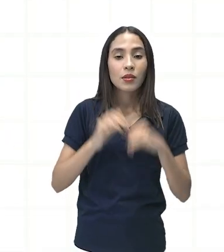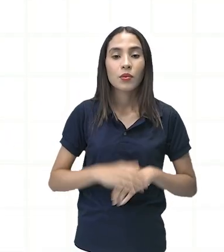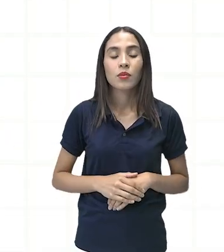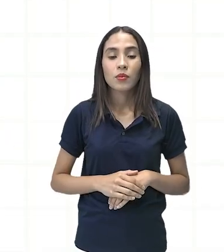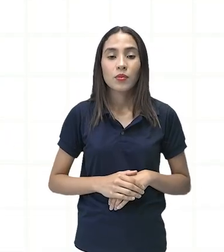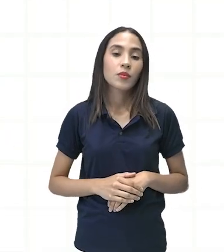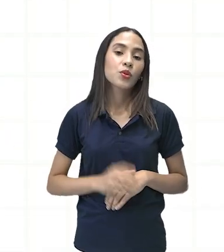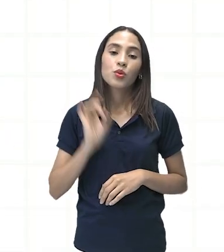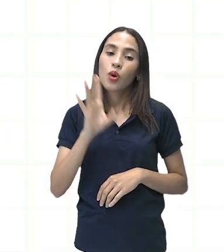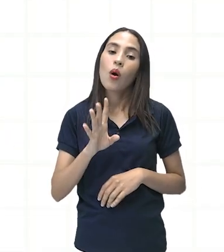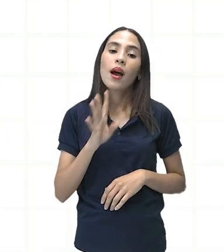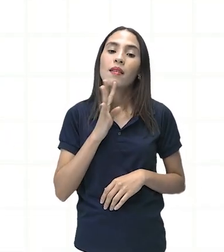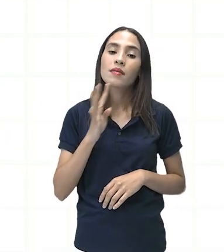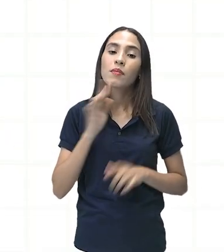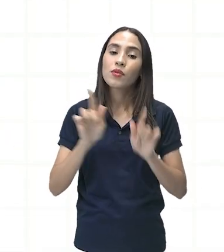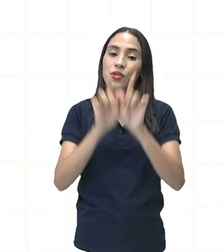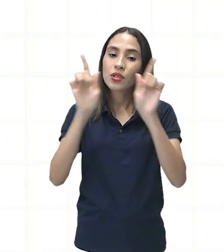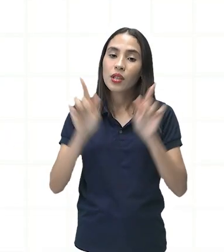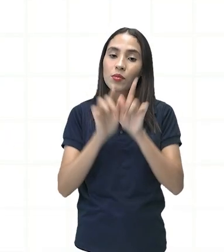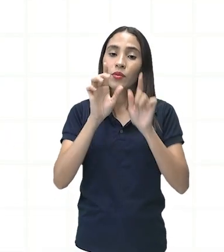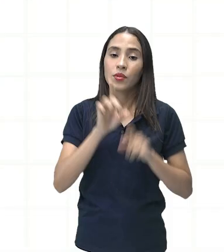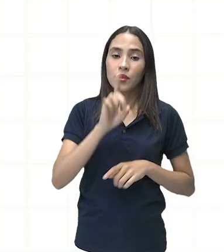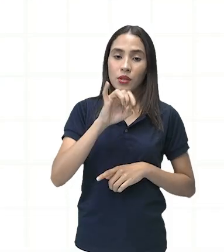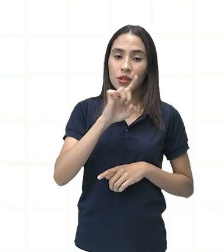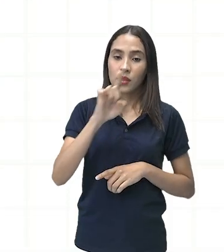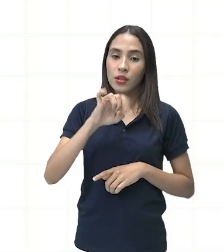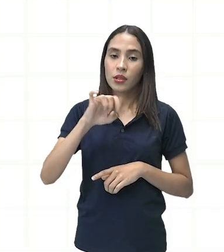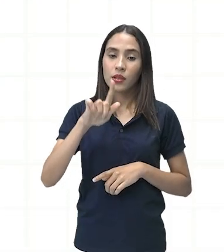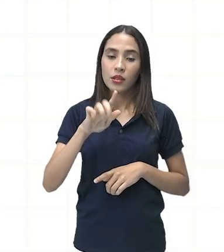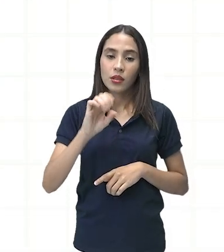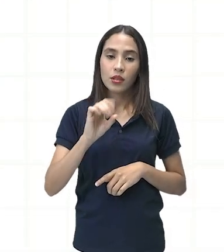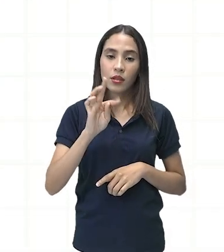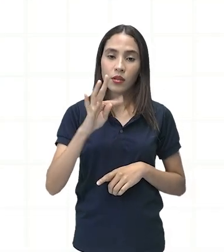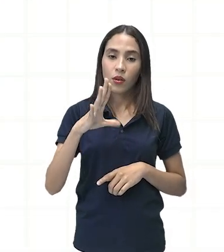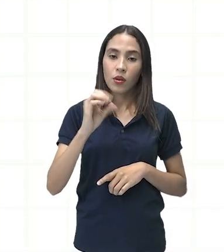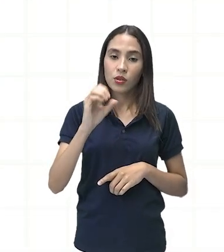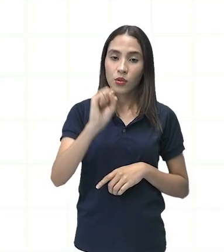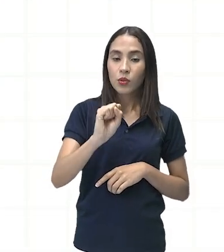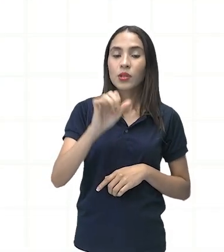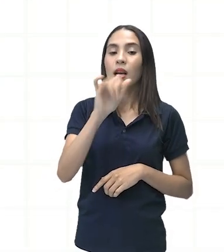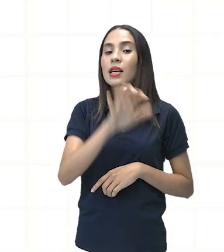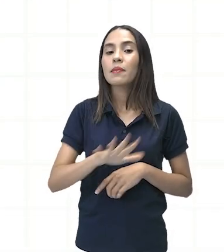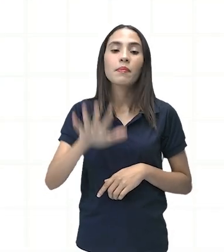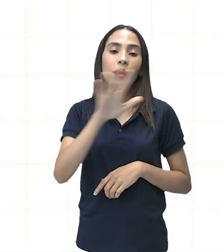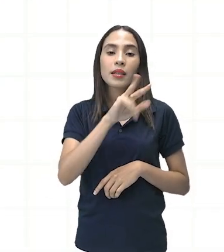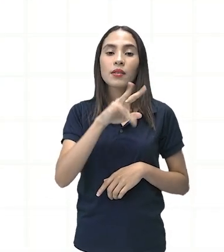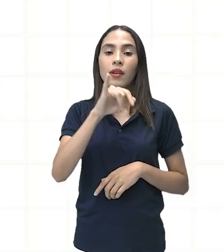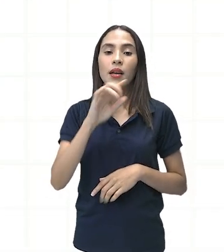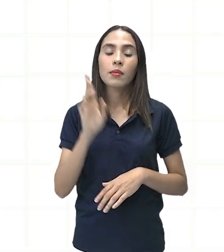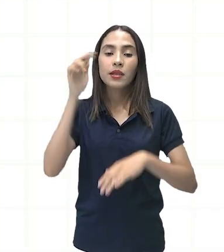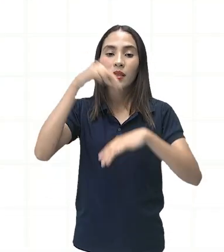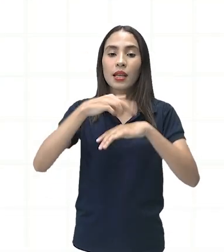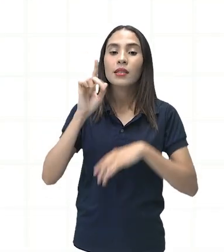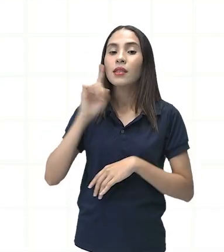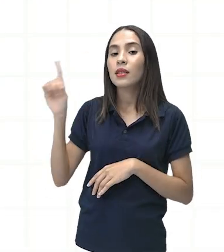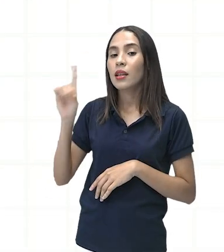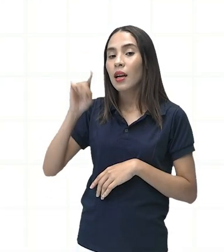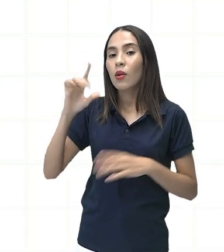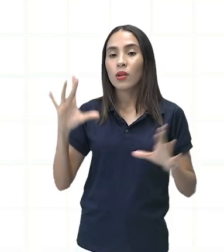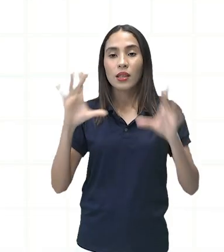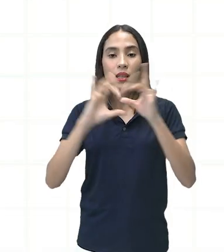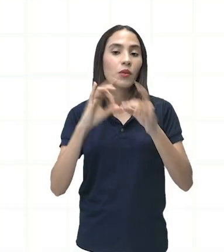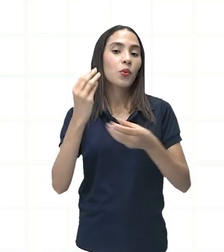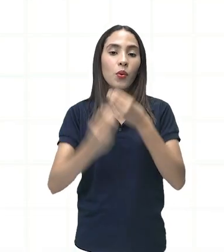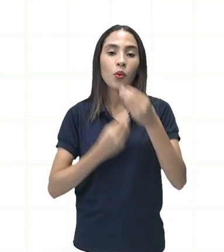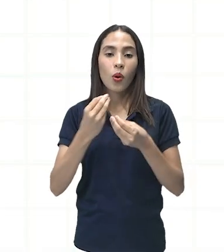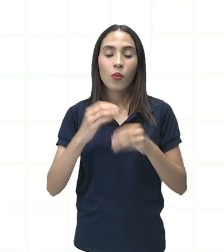assim conhecidos como gêmeos dizigóticos, os símbolos que representam eles são